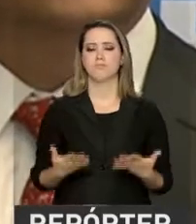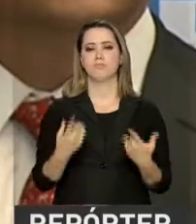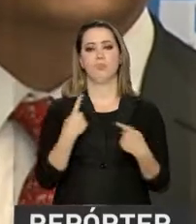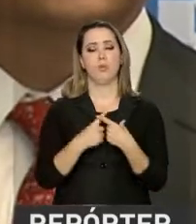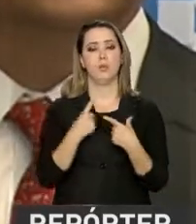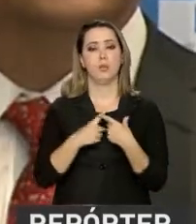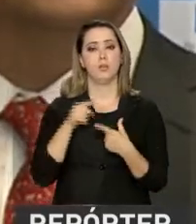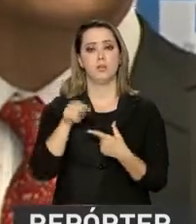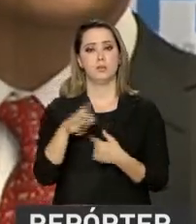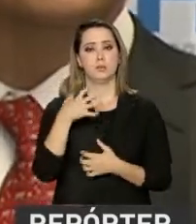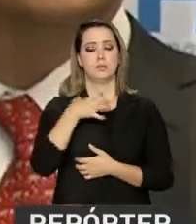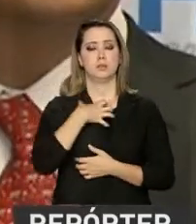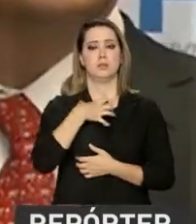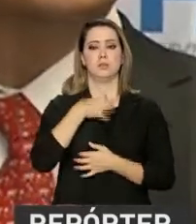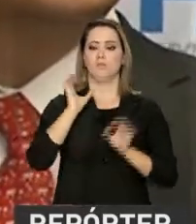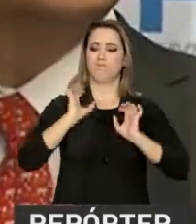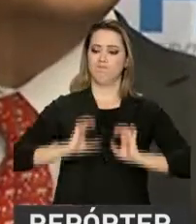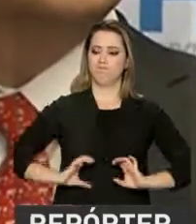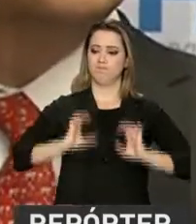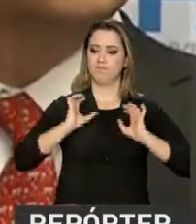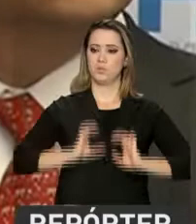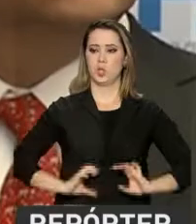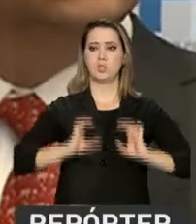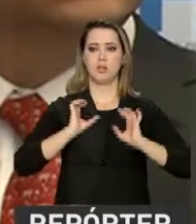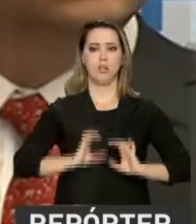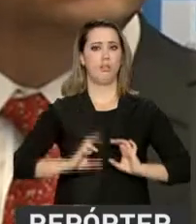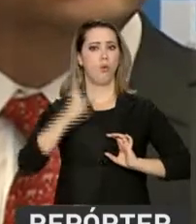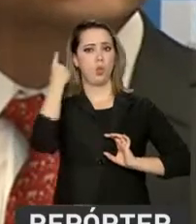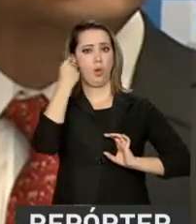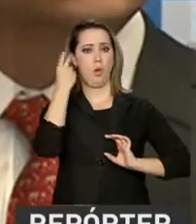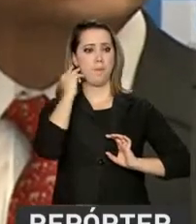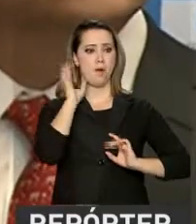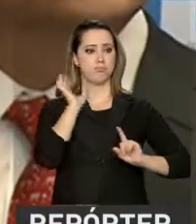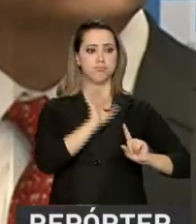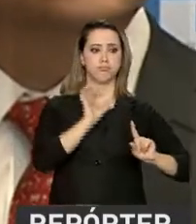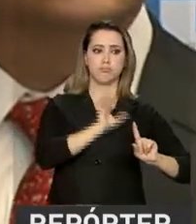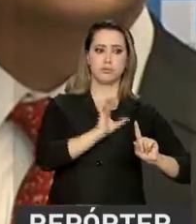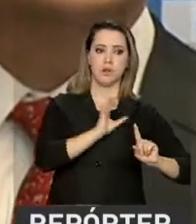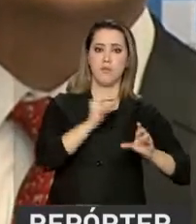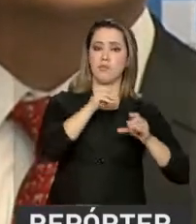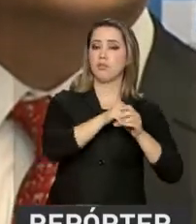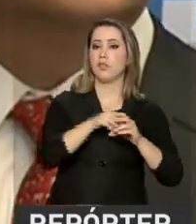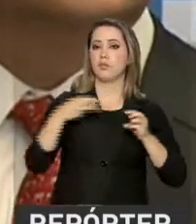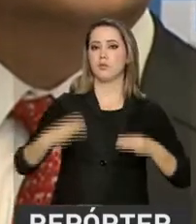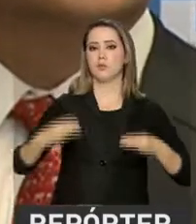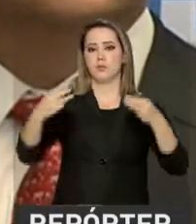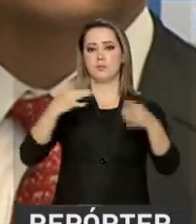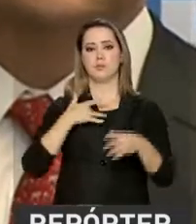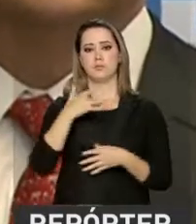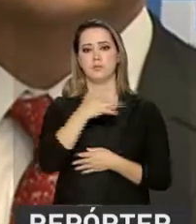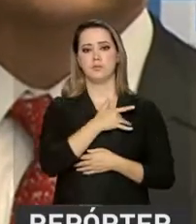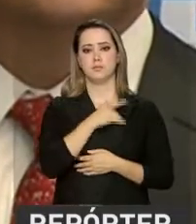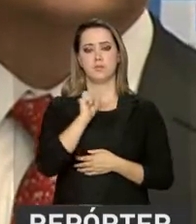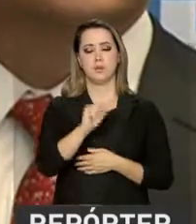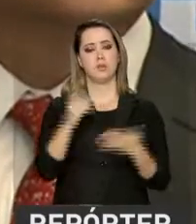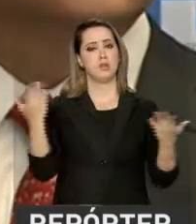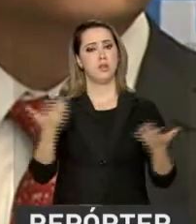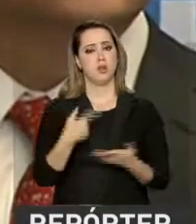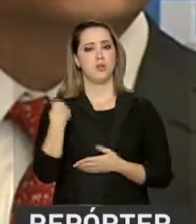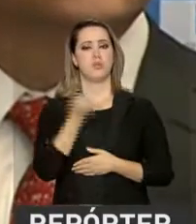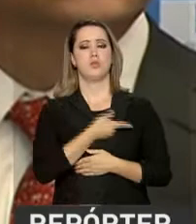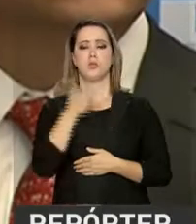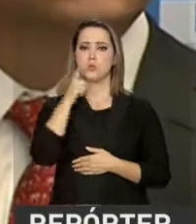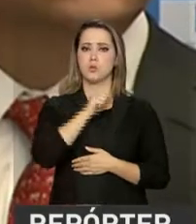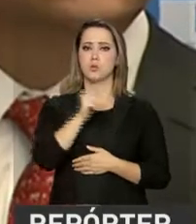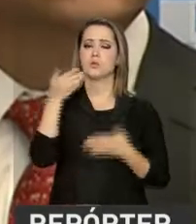me simplicidade com um influênciando dentro do ministério da saúde pra que hoje a gente conseguiu